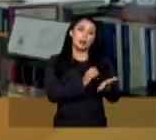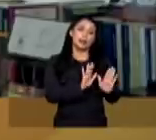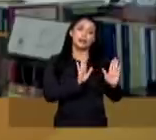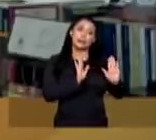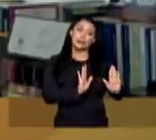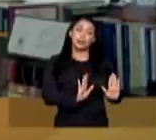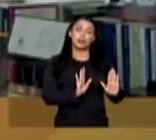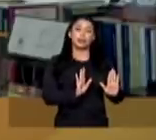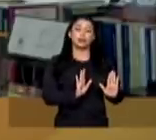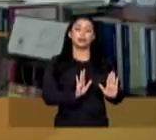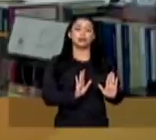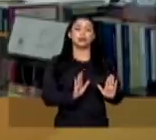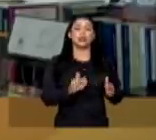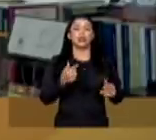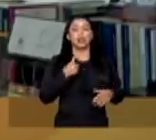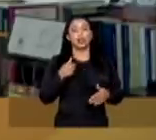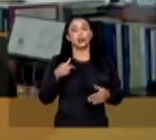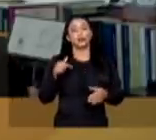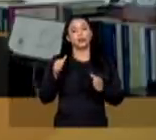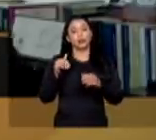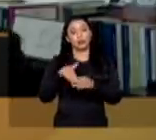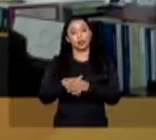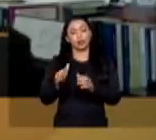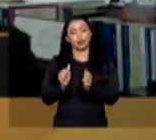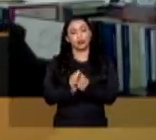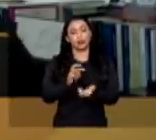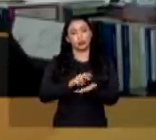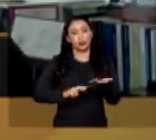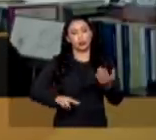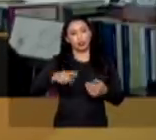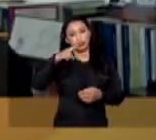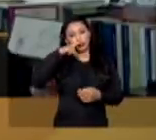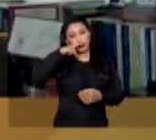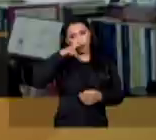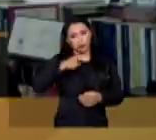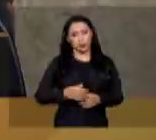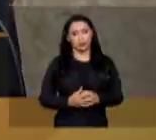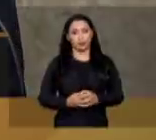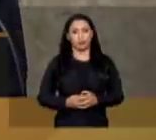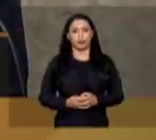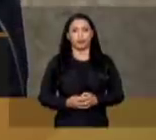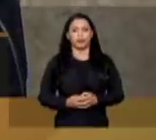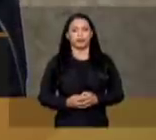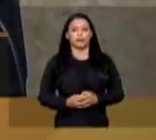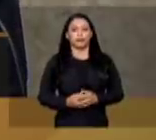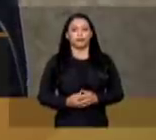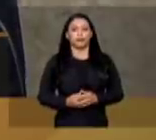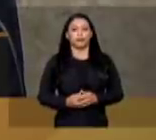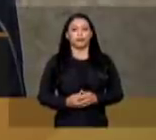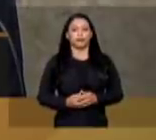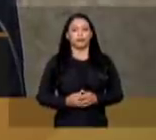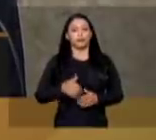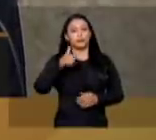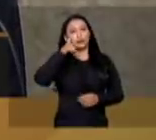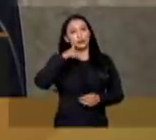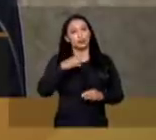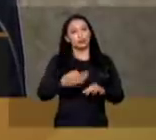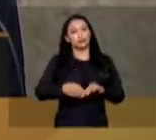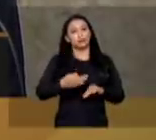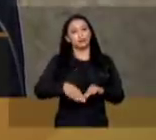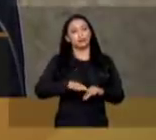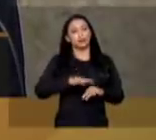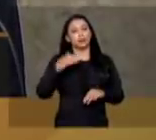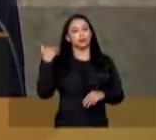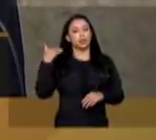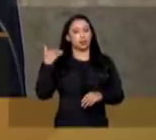Moraes, e acompanhar o eminente relator, ministro Luiz Edson Fachin. Plenário julga recurso ministra que trata da decisão Camilo monocrática que